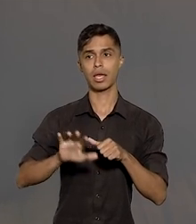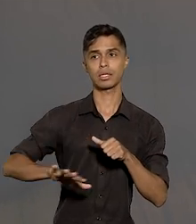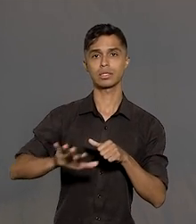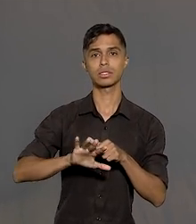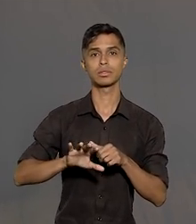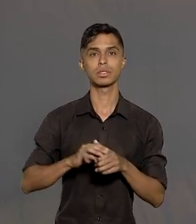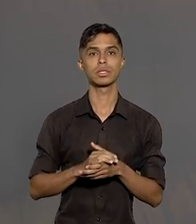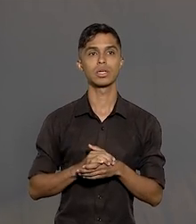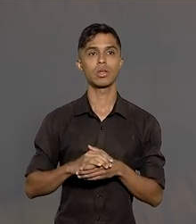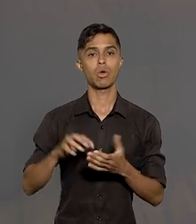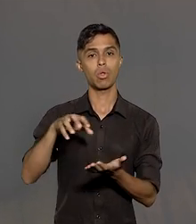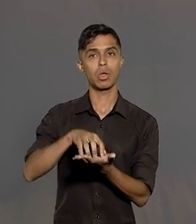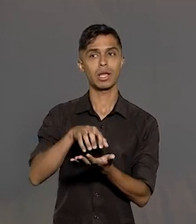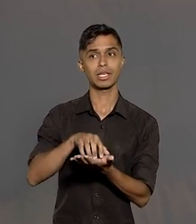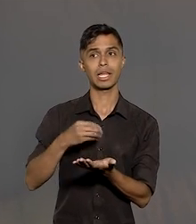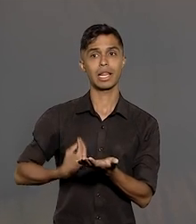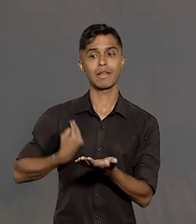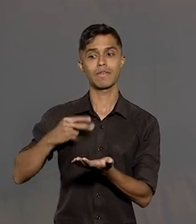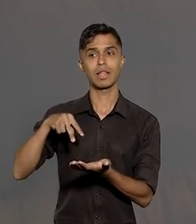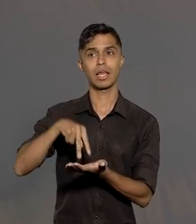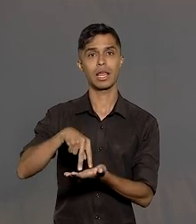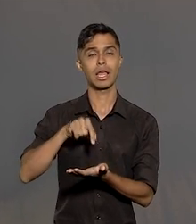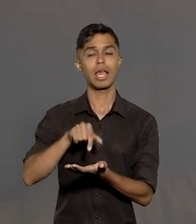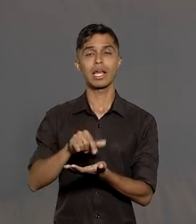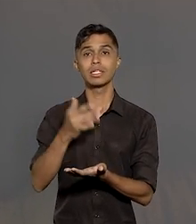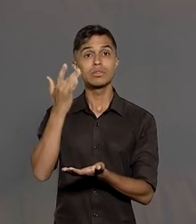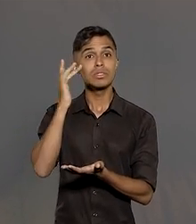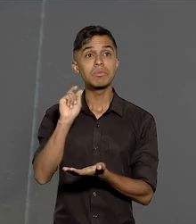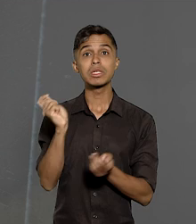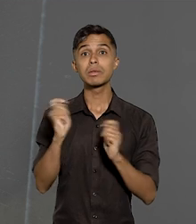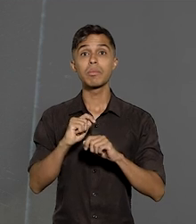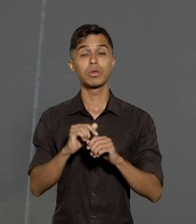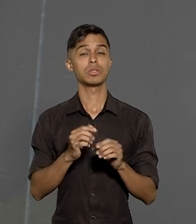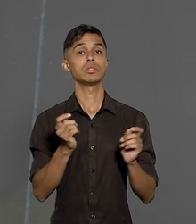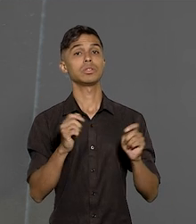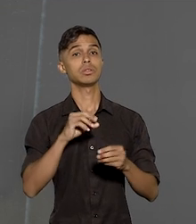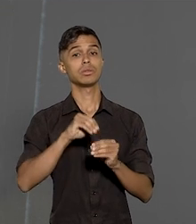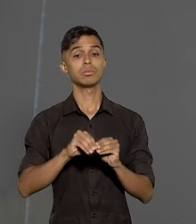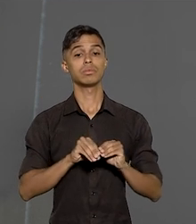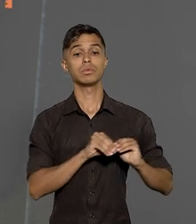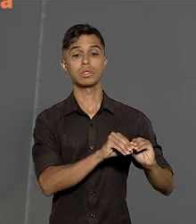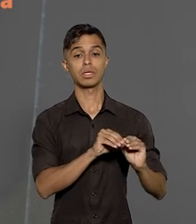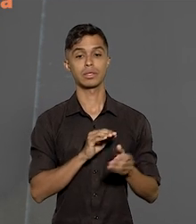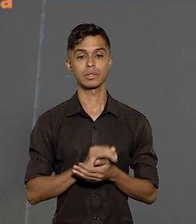ali da unidade com a qual ela está cumprindo aí a sua pena.